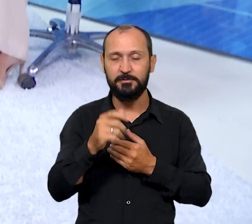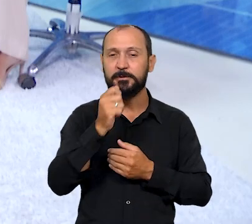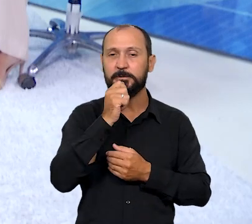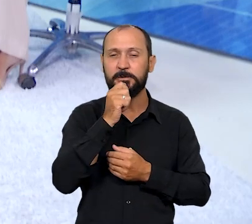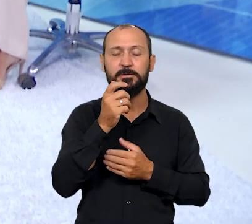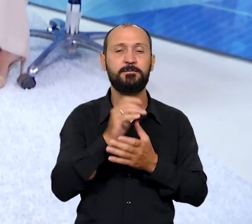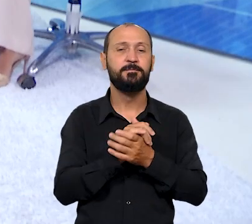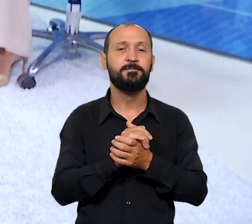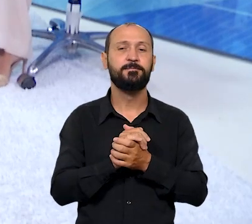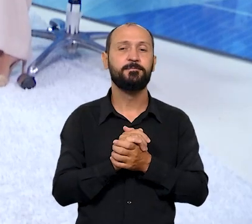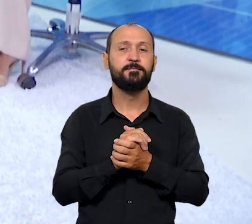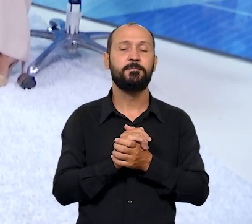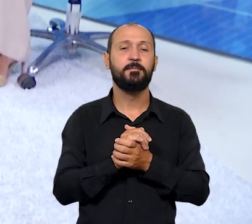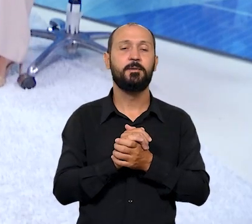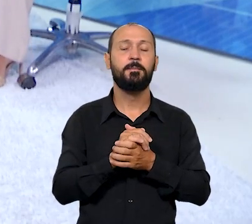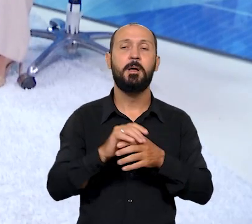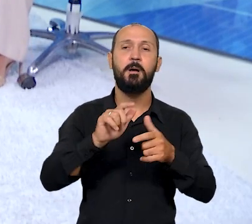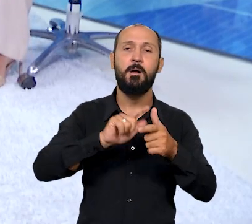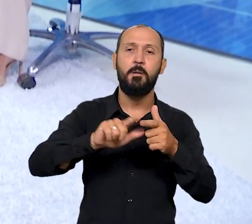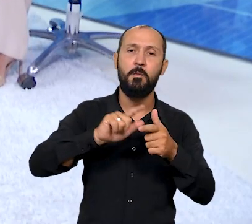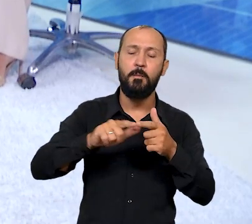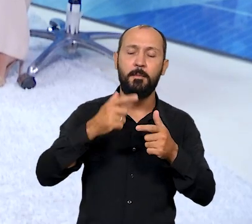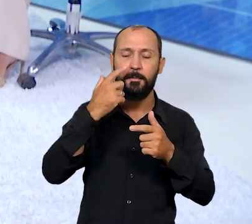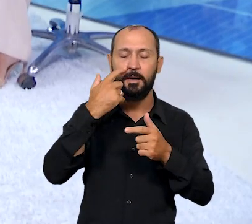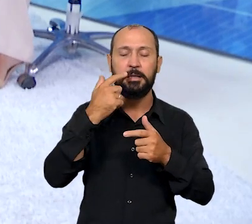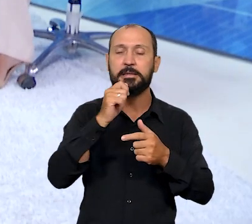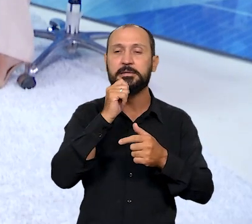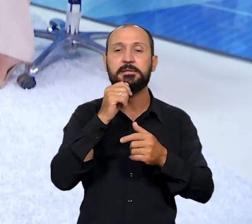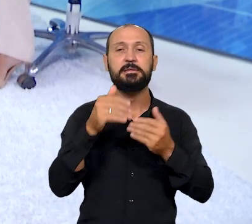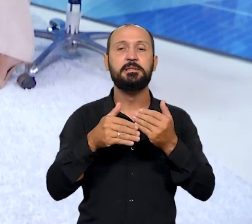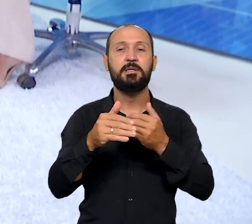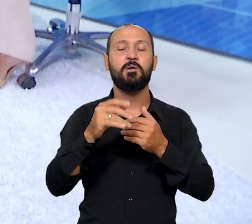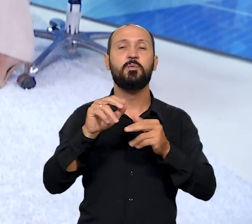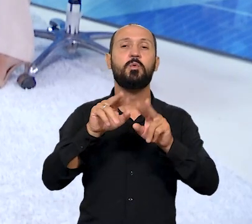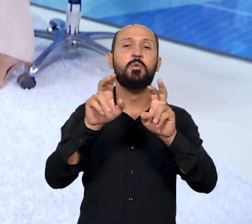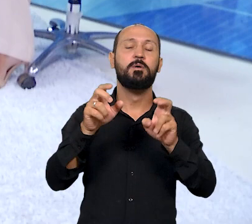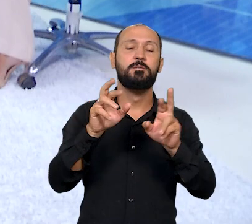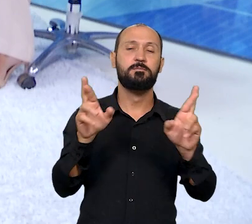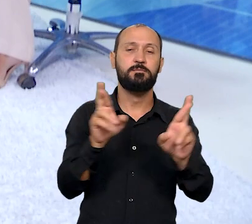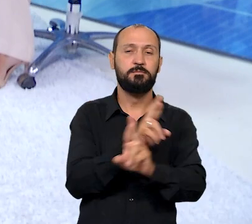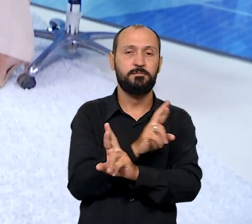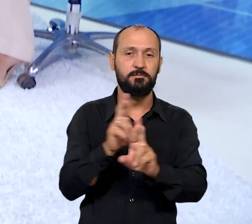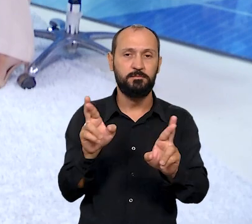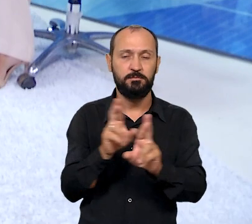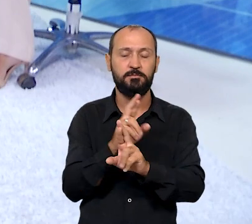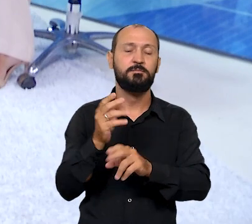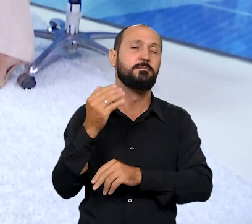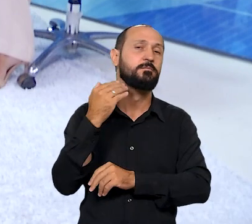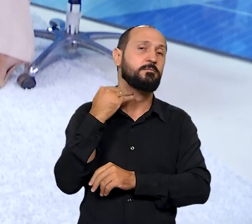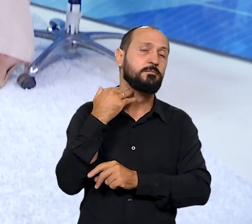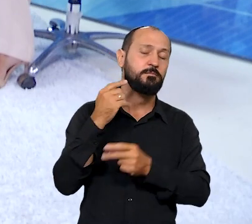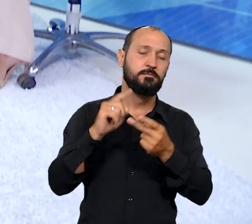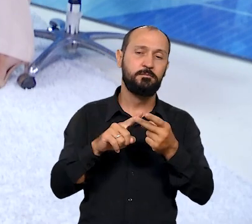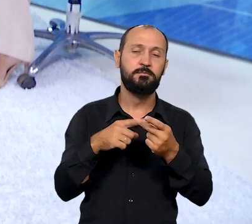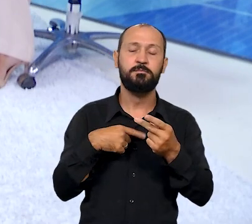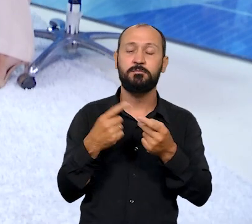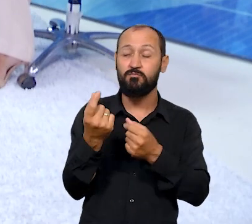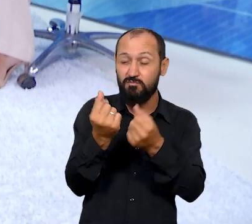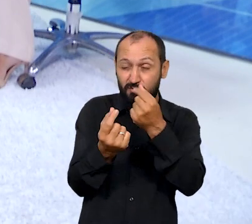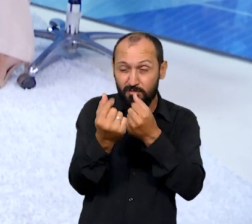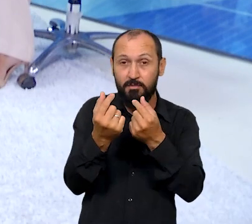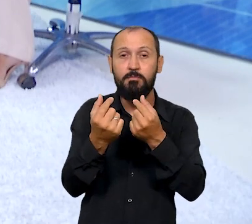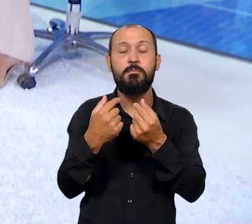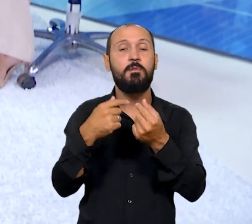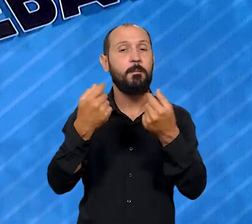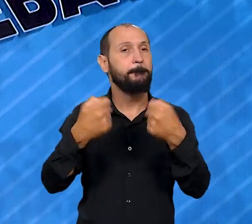tem, Óbvio, ainda tem, sempre temos dificuldades para resolver problemas, ainda mais quando se tratam aí de relações bancárias, relações